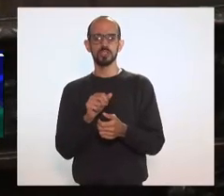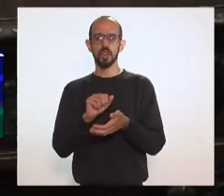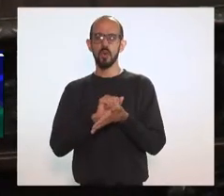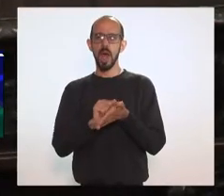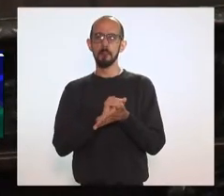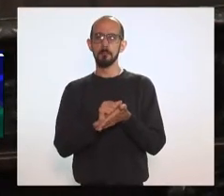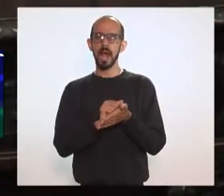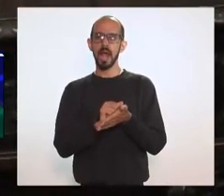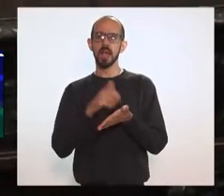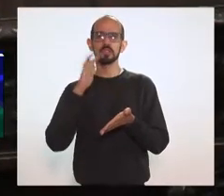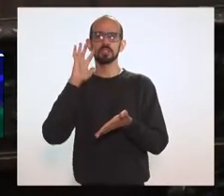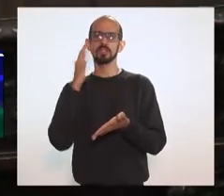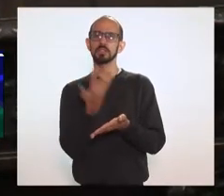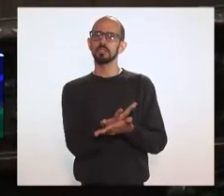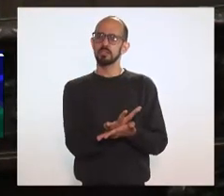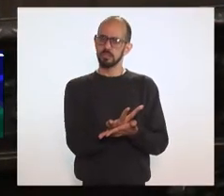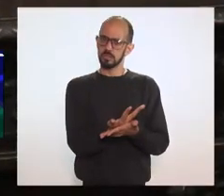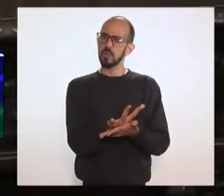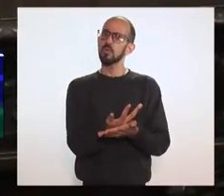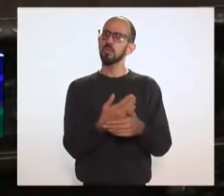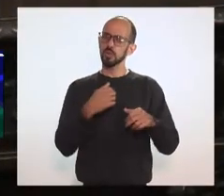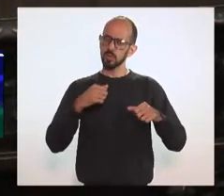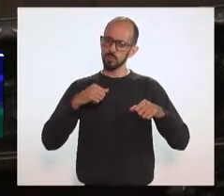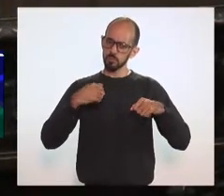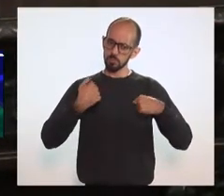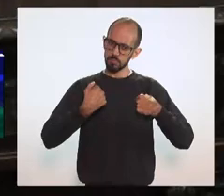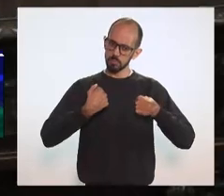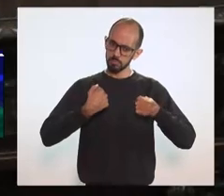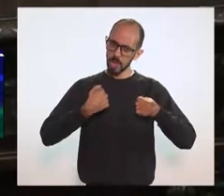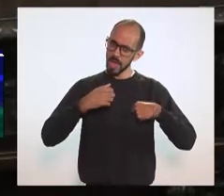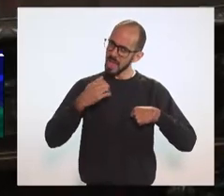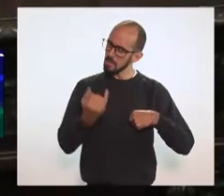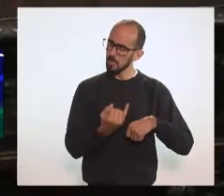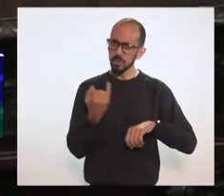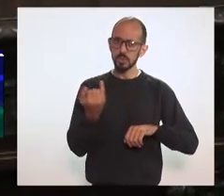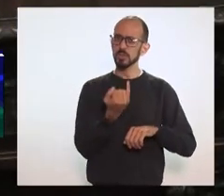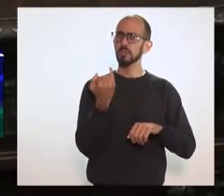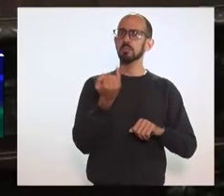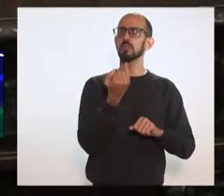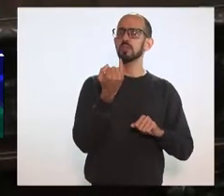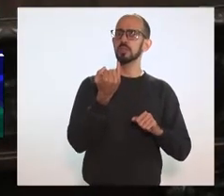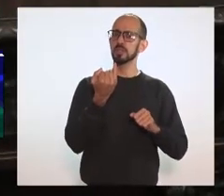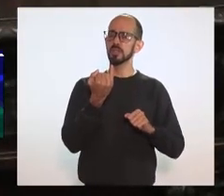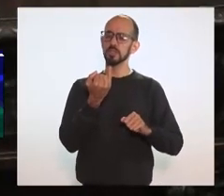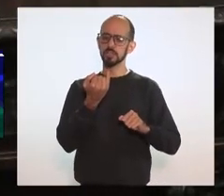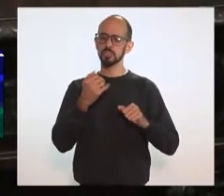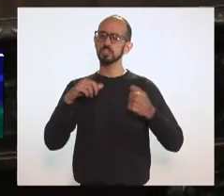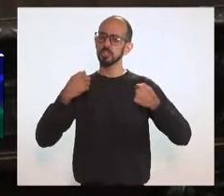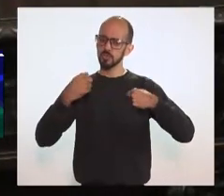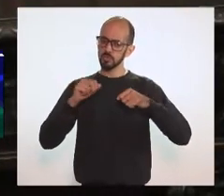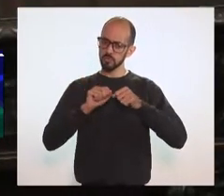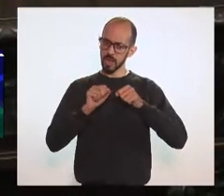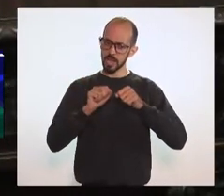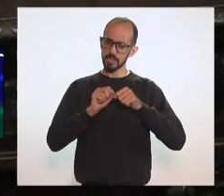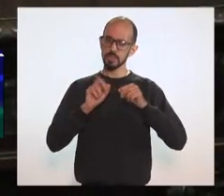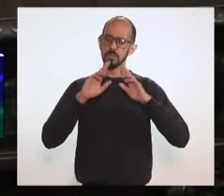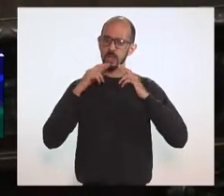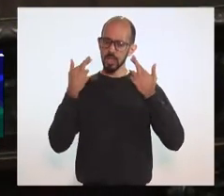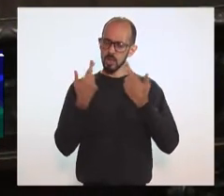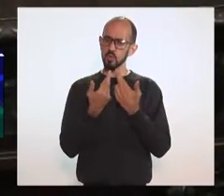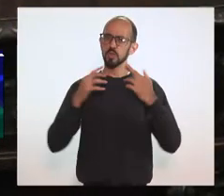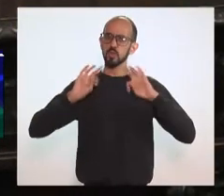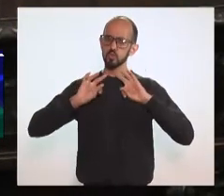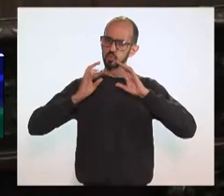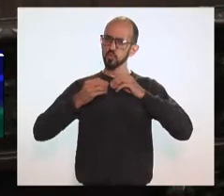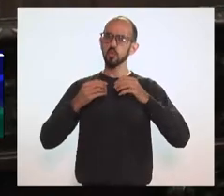de um apelo. Por enquanto, neste tom, é imperioso que se convoque uma reunião urgente envolvendo a UENF, envolvendo